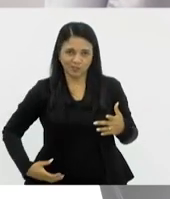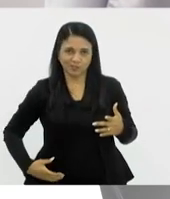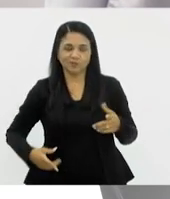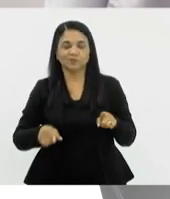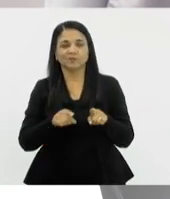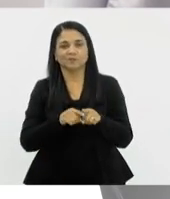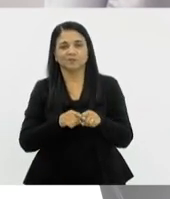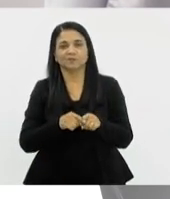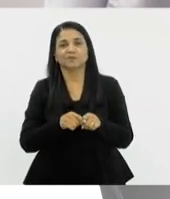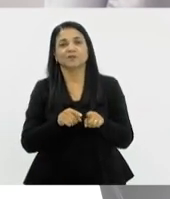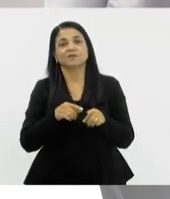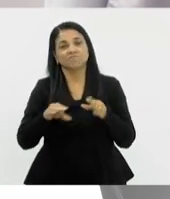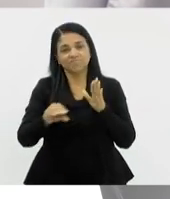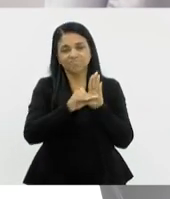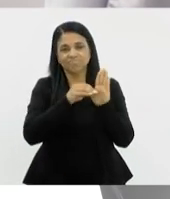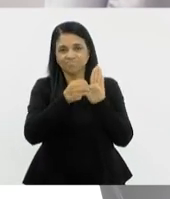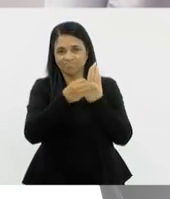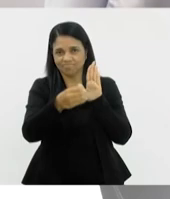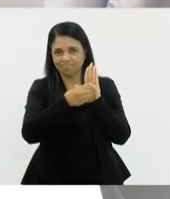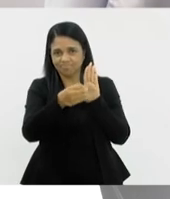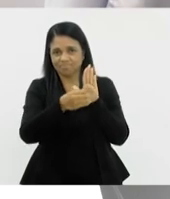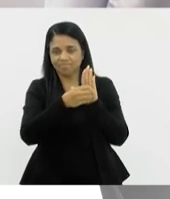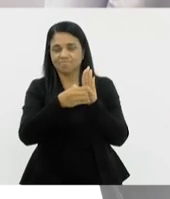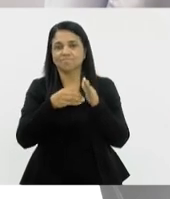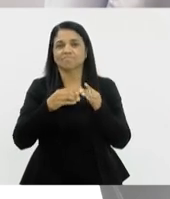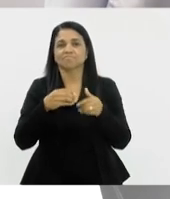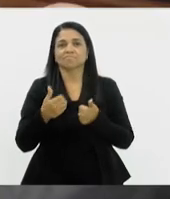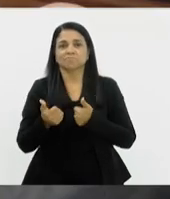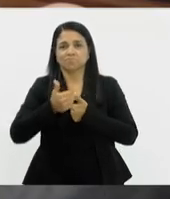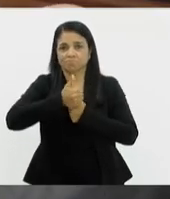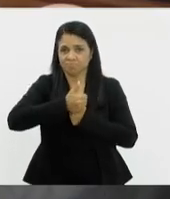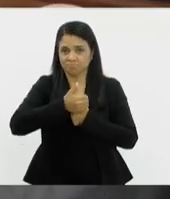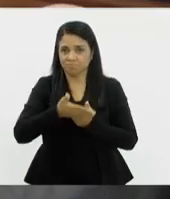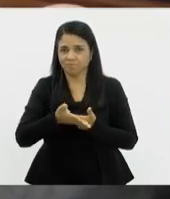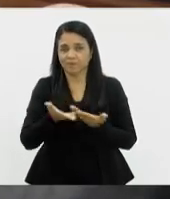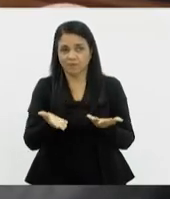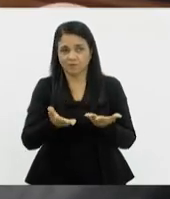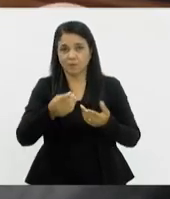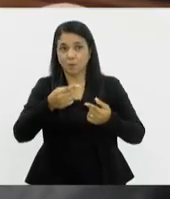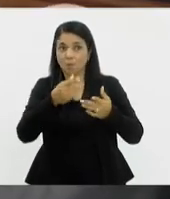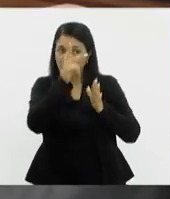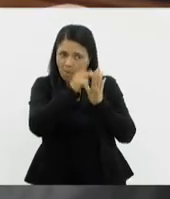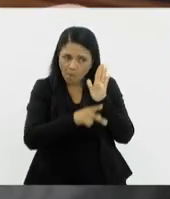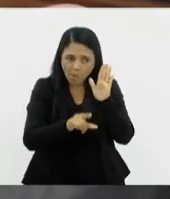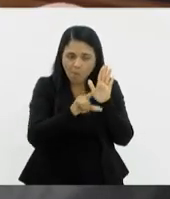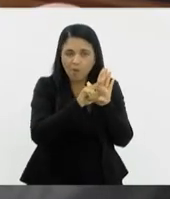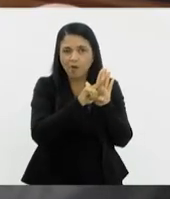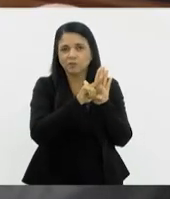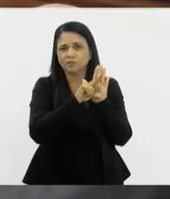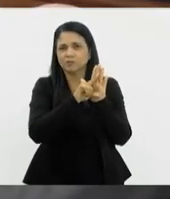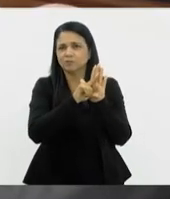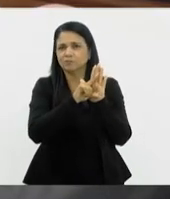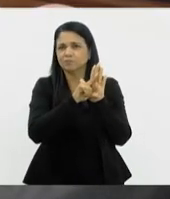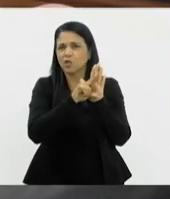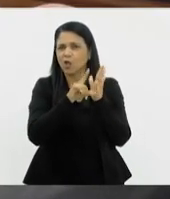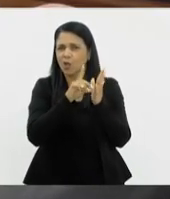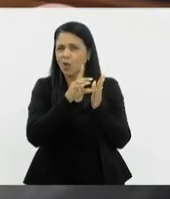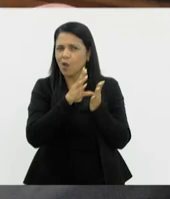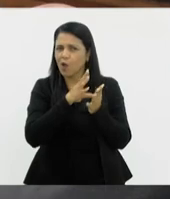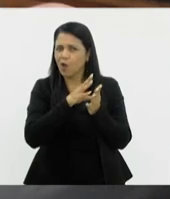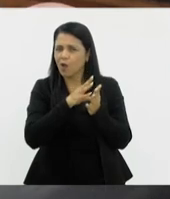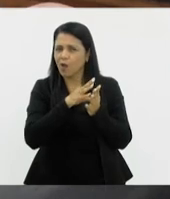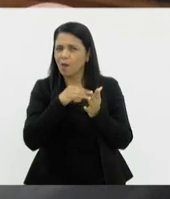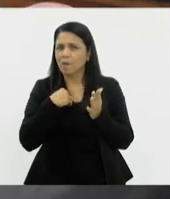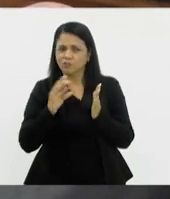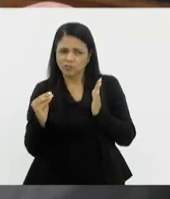emendas. Em discussão. Presidente. Para discutir, deputado Luiz Paulo. Projeto é um pleonasmo, né? Porque já está